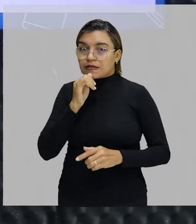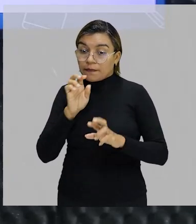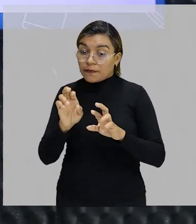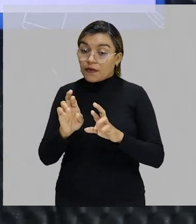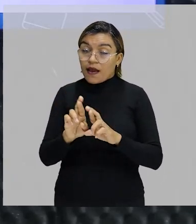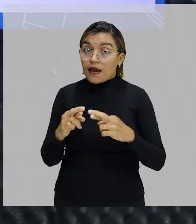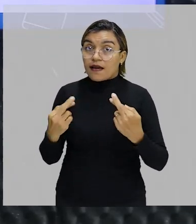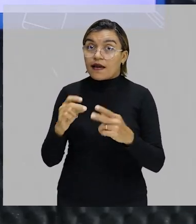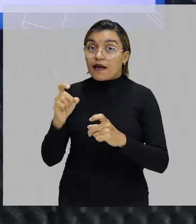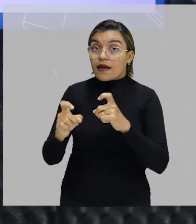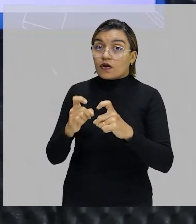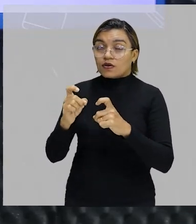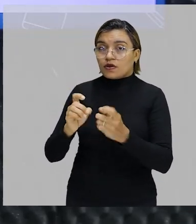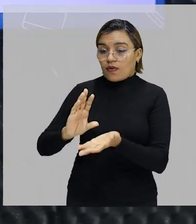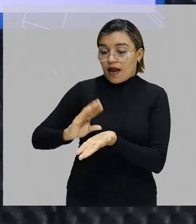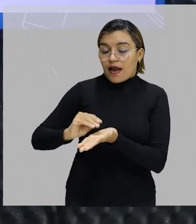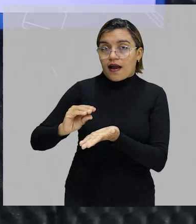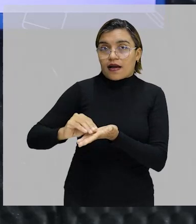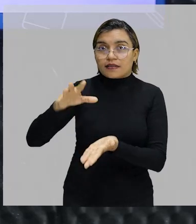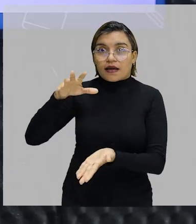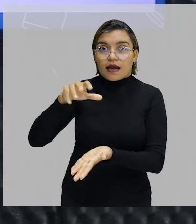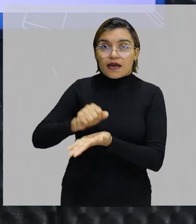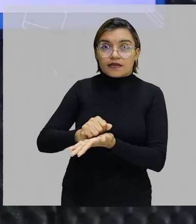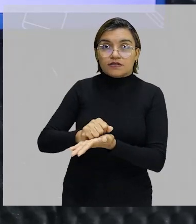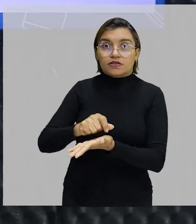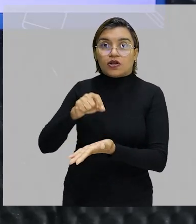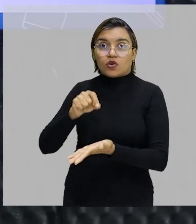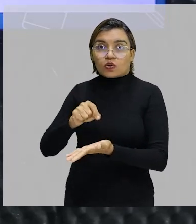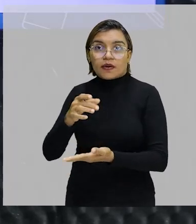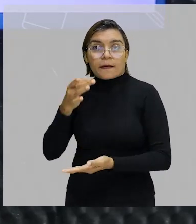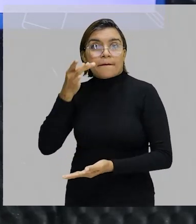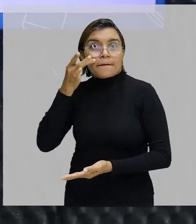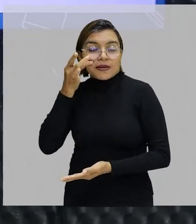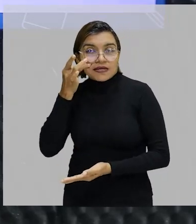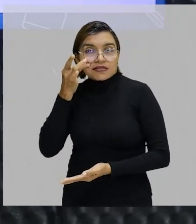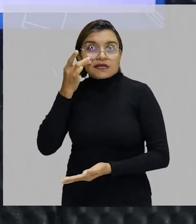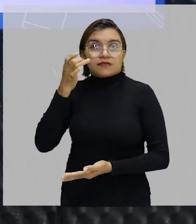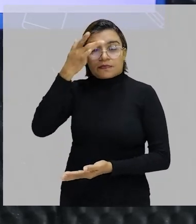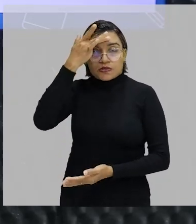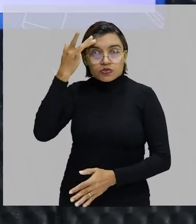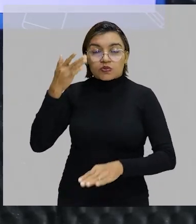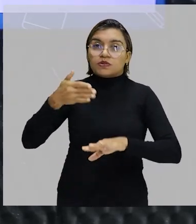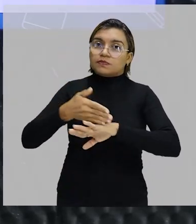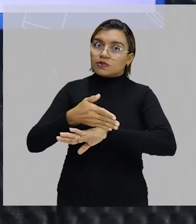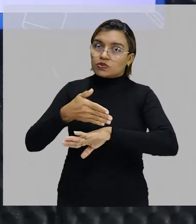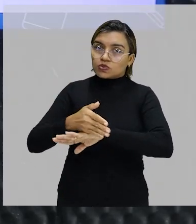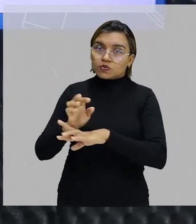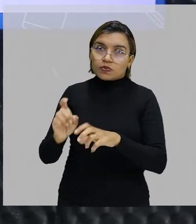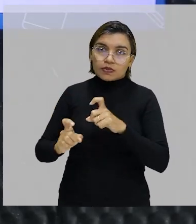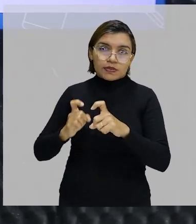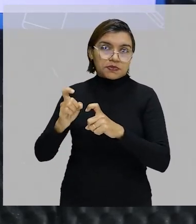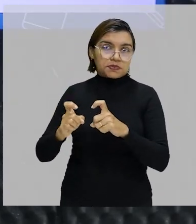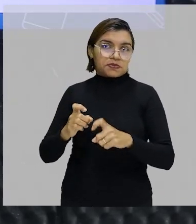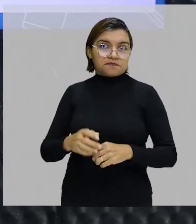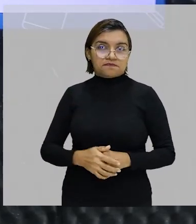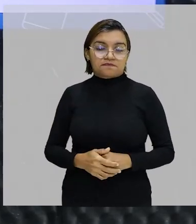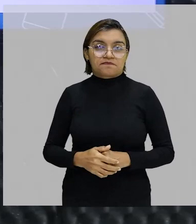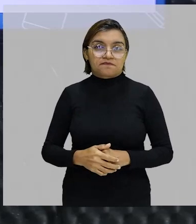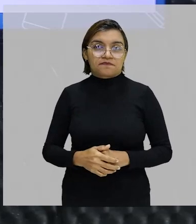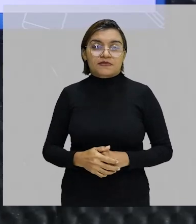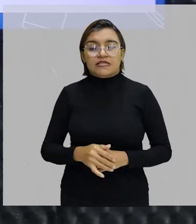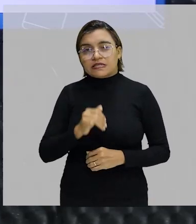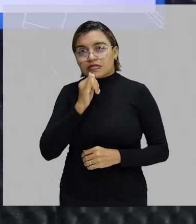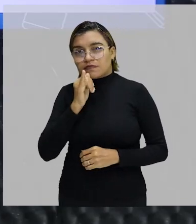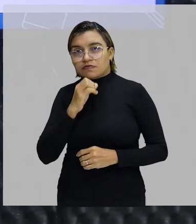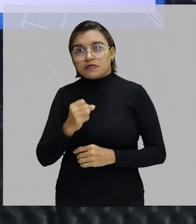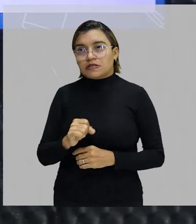tem que estar registrada a presença de quem participou daquela reunião, certo? Se